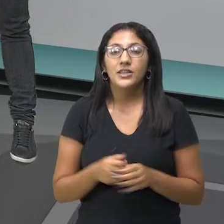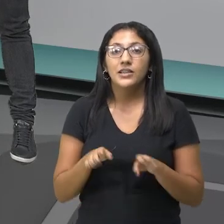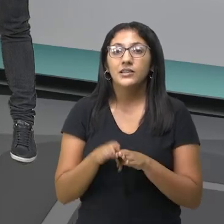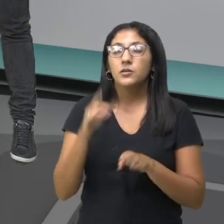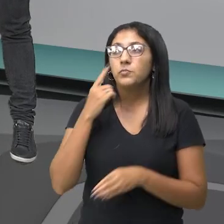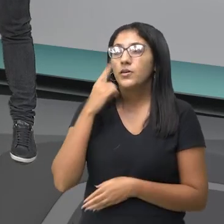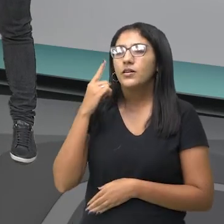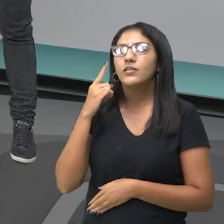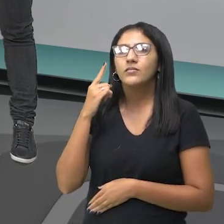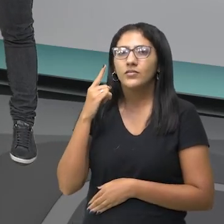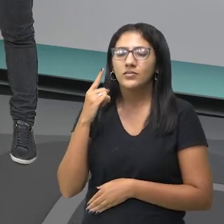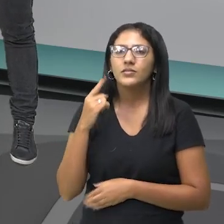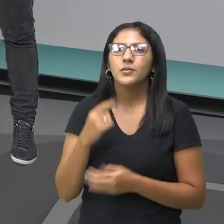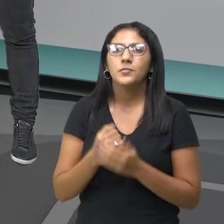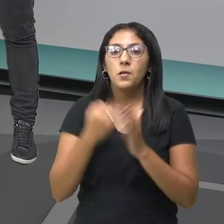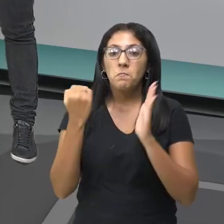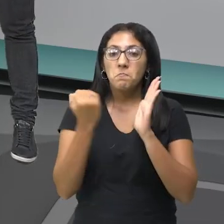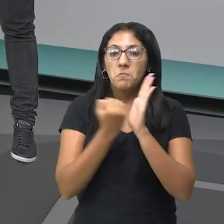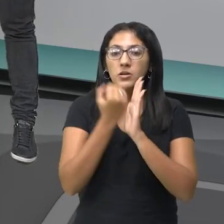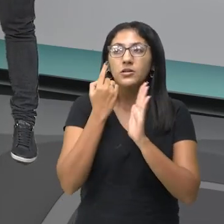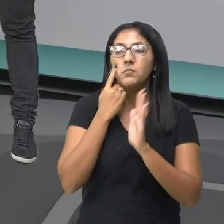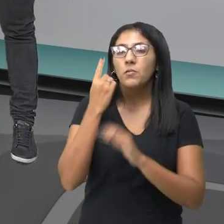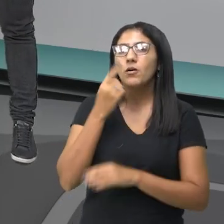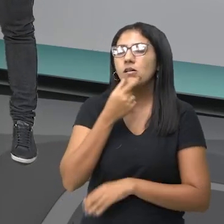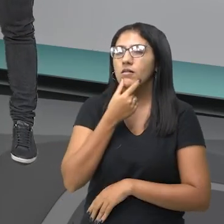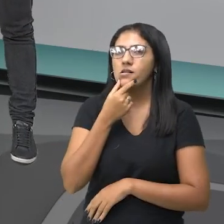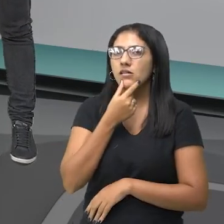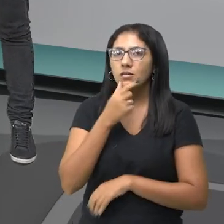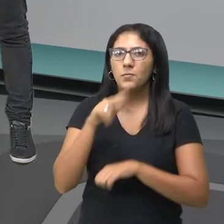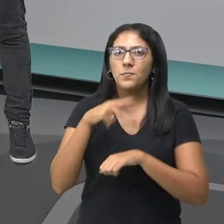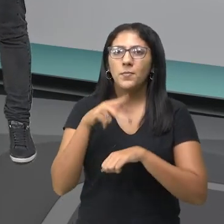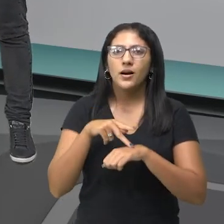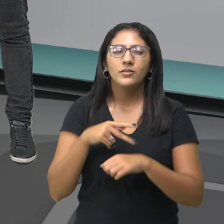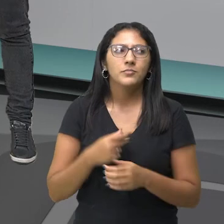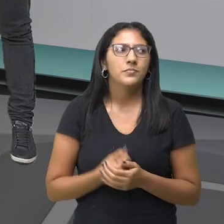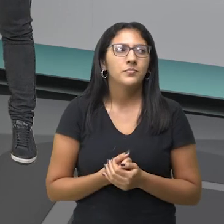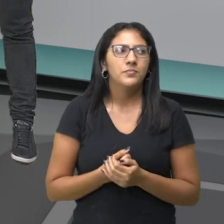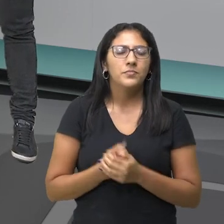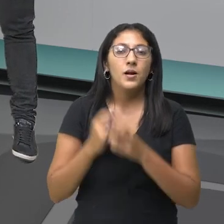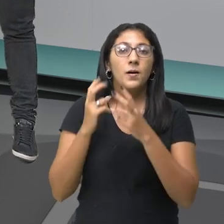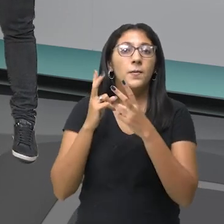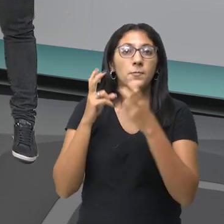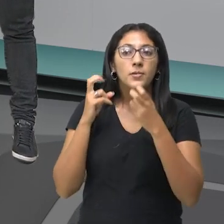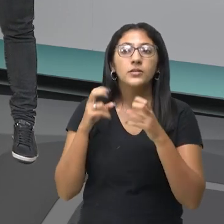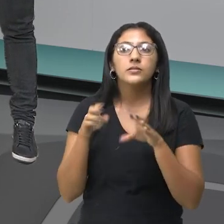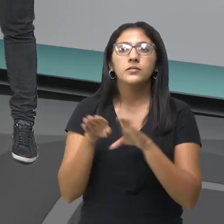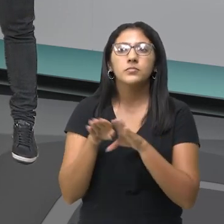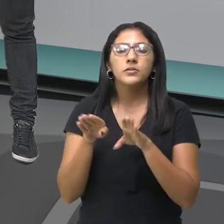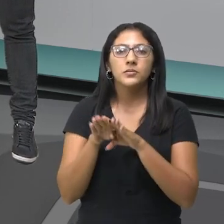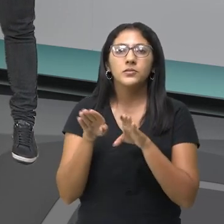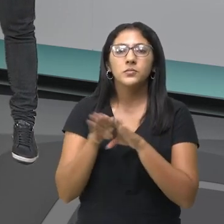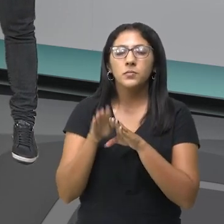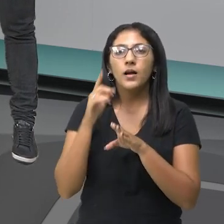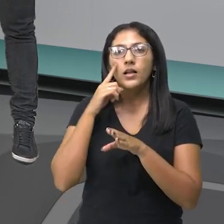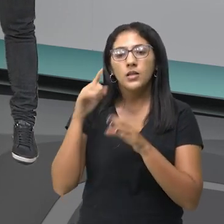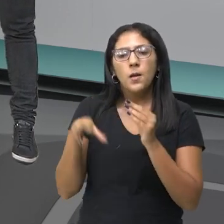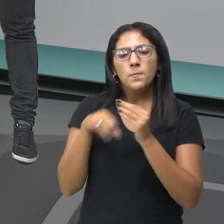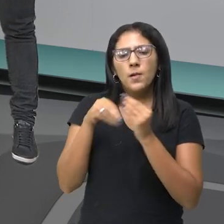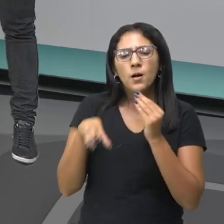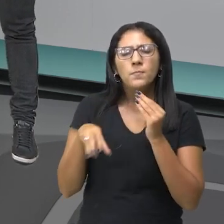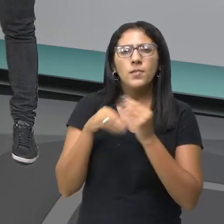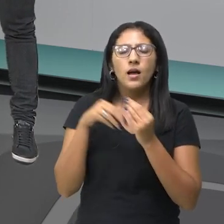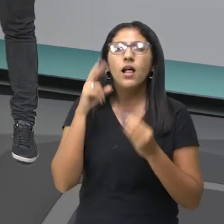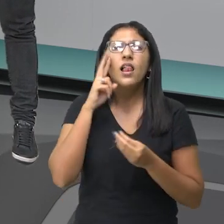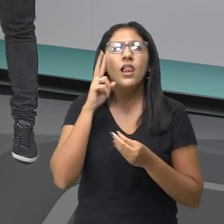Londres, museu dedicado à história da capital inglesa. Observem que essa imagem aqui também é um hipertexto, que complementa a informação. Lembra